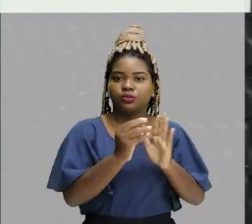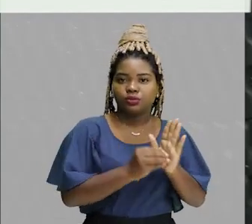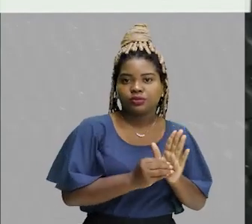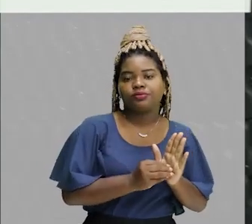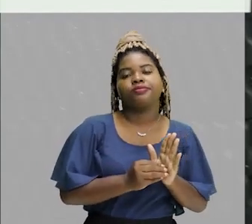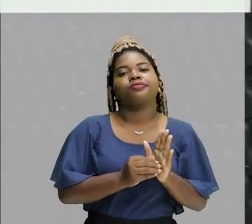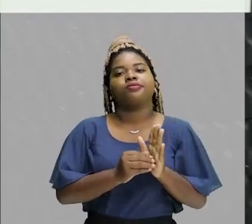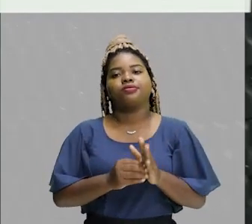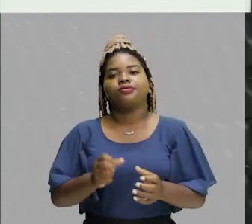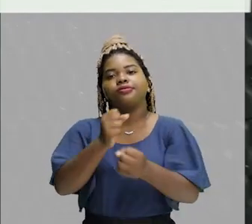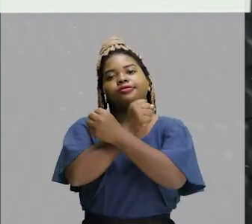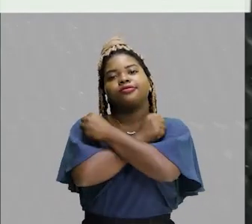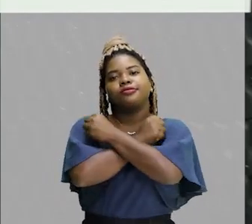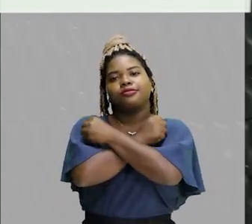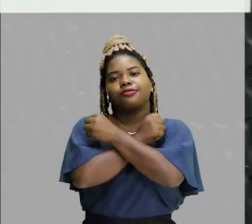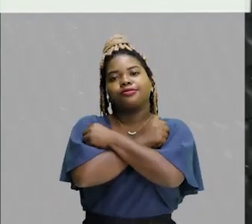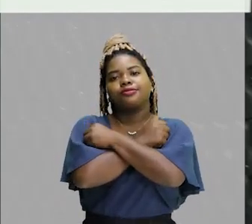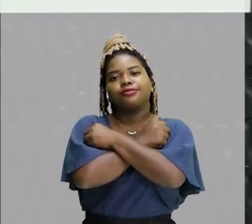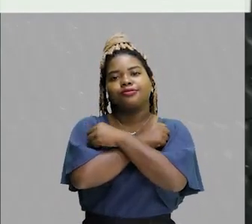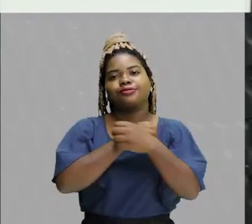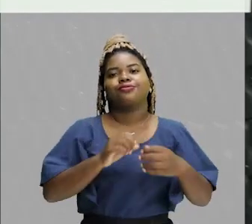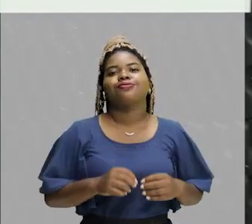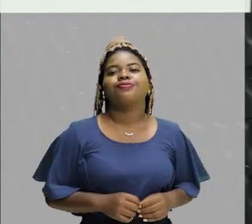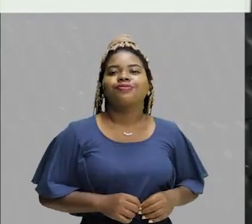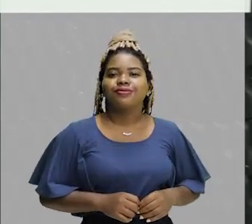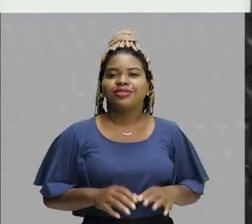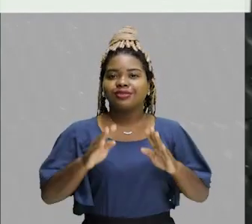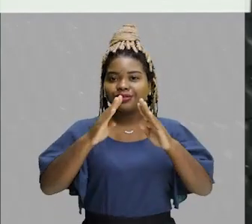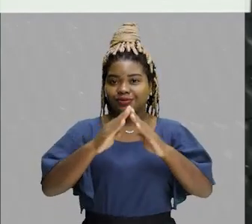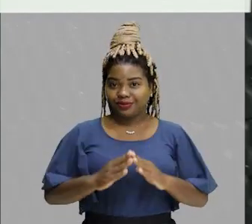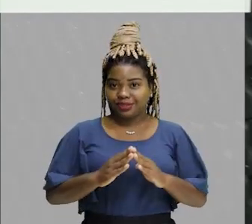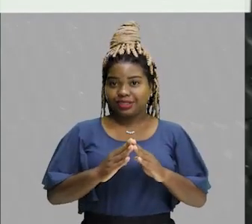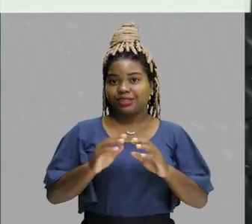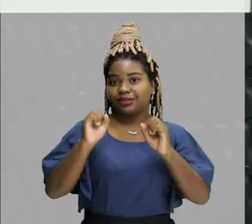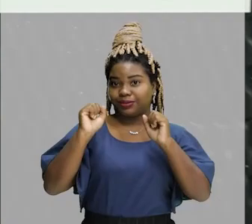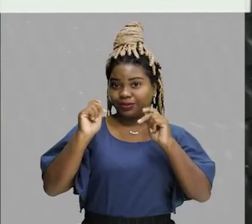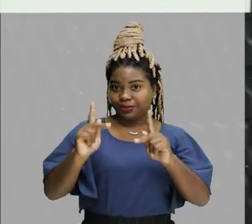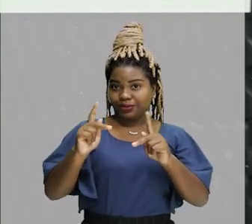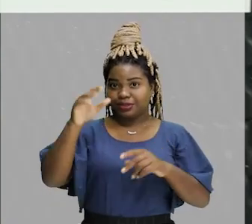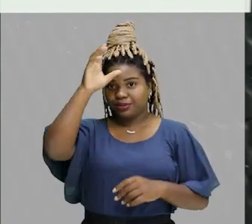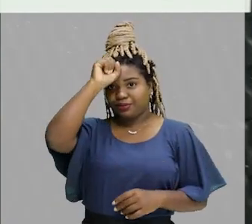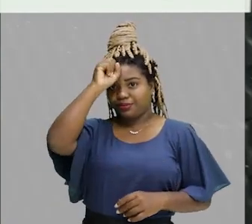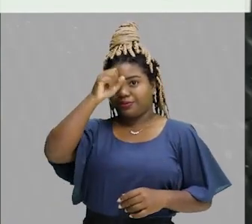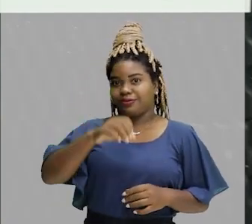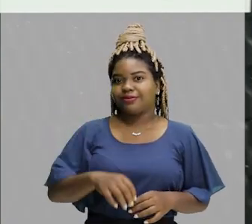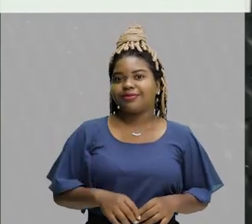cada vez mais. Um forte abraço. Vamos lá, fique em casa, mas fique estudando conosco.